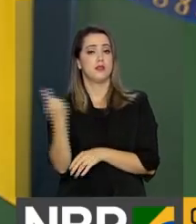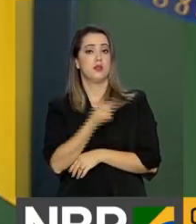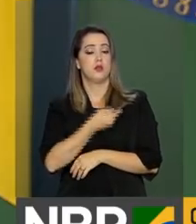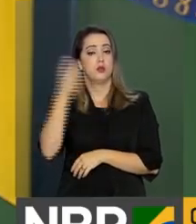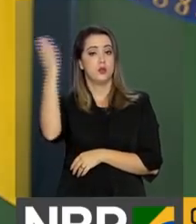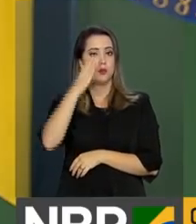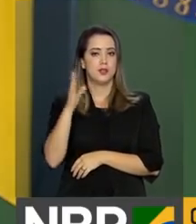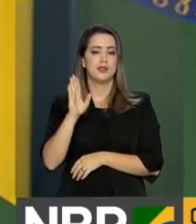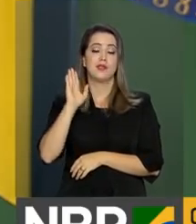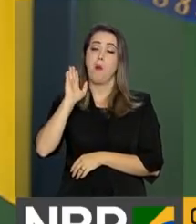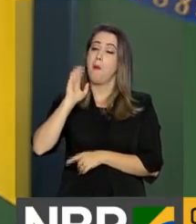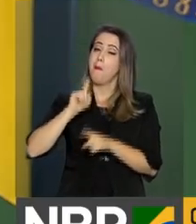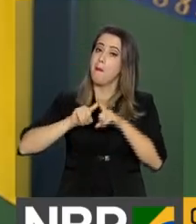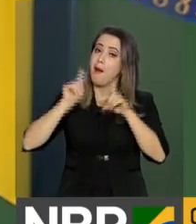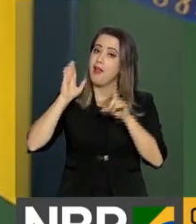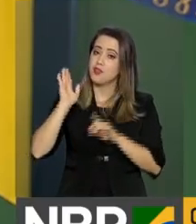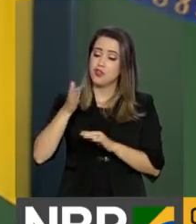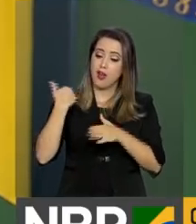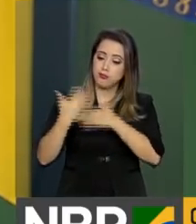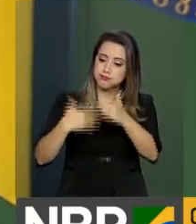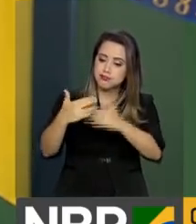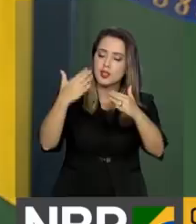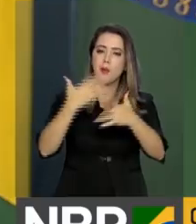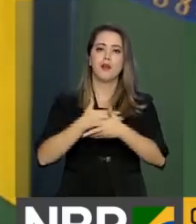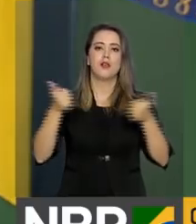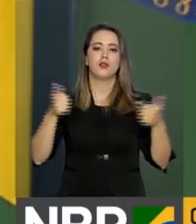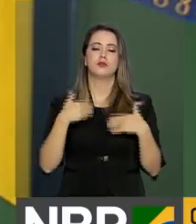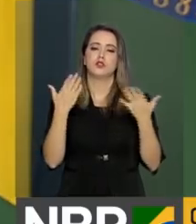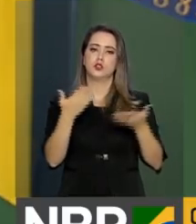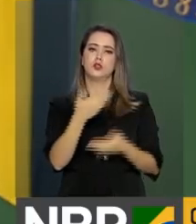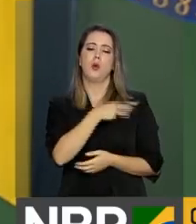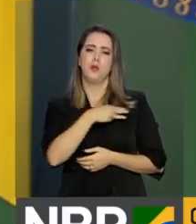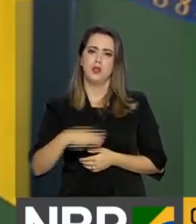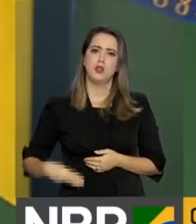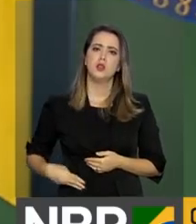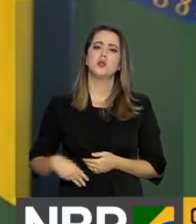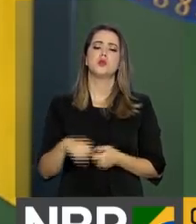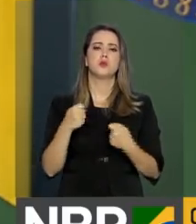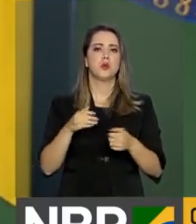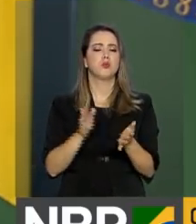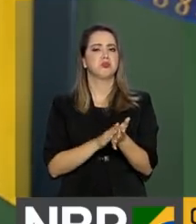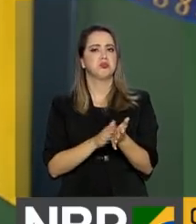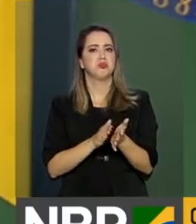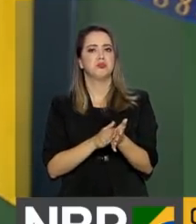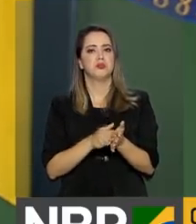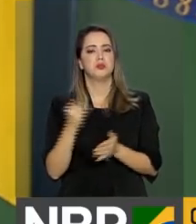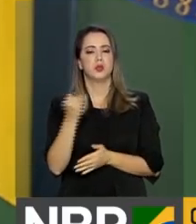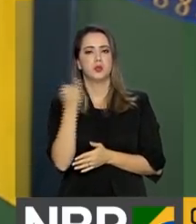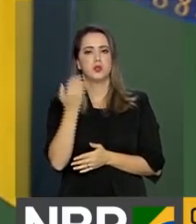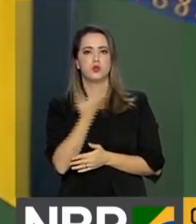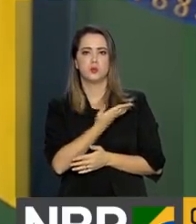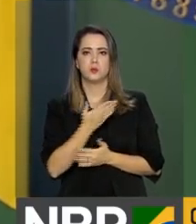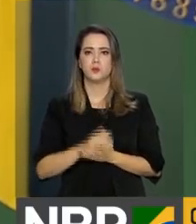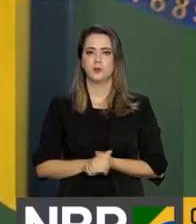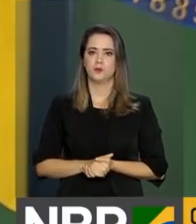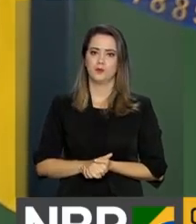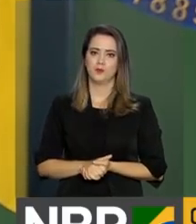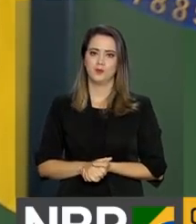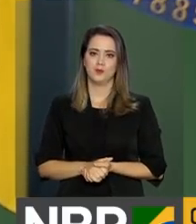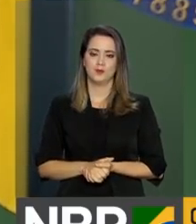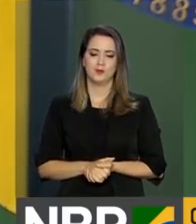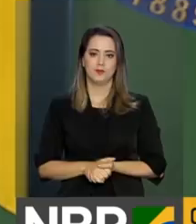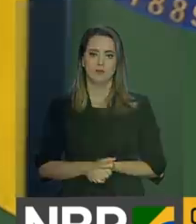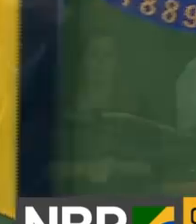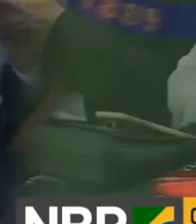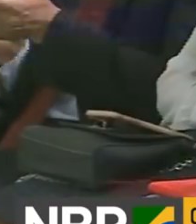muito e, por isso, o Mendonça e a sua equipe merecem um caloroso aplauso. Muito obrigado.